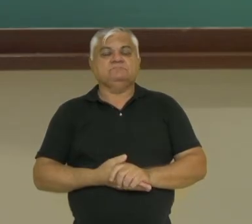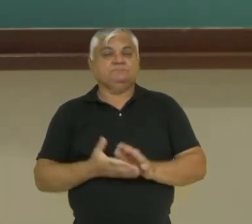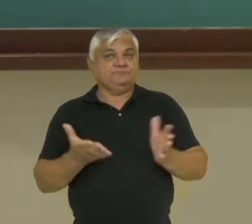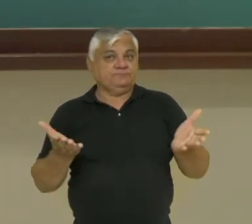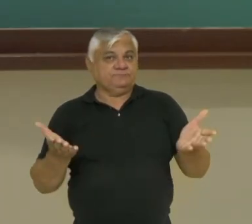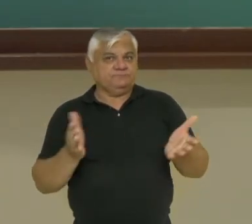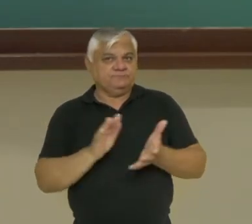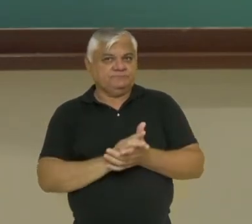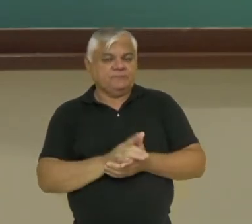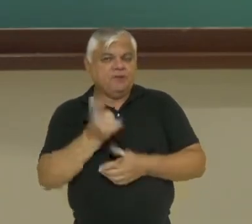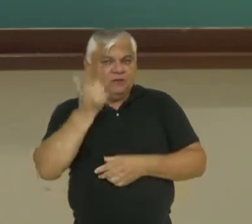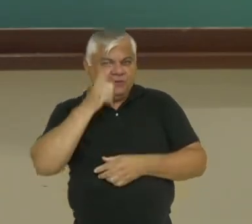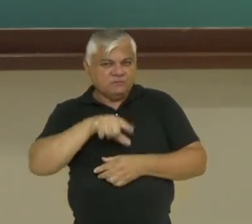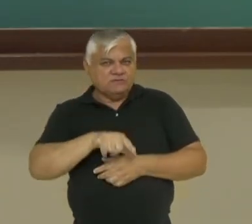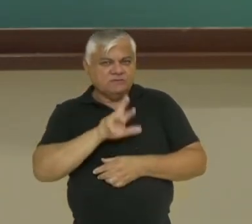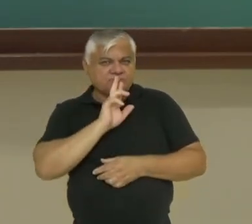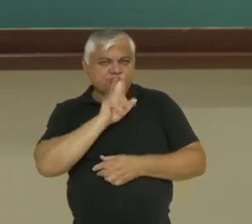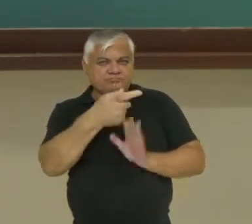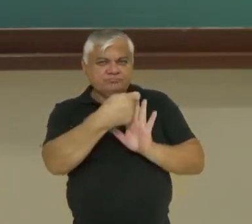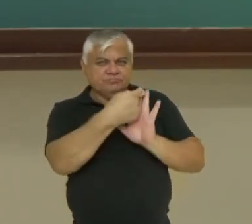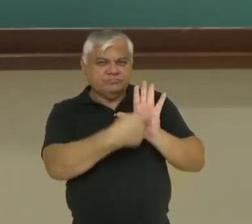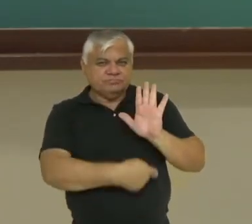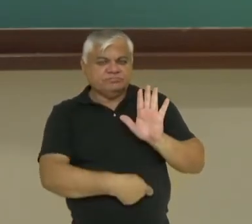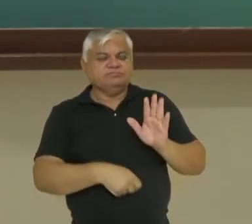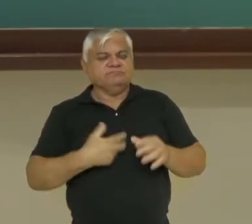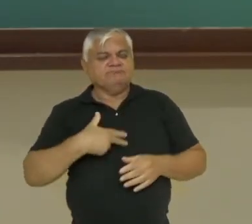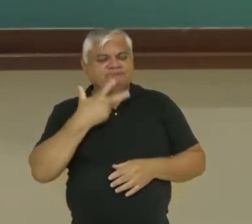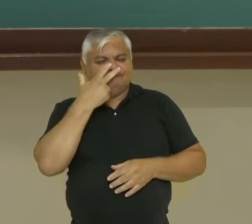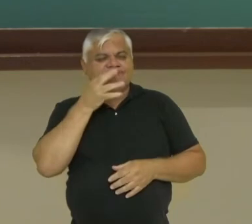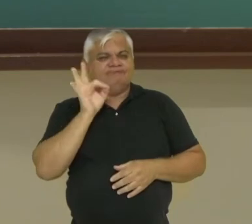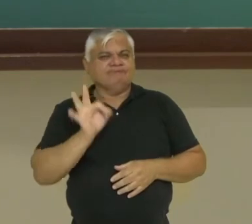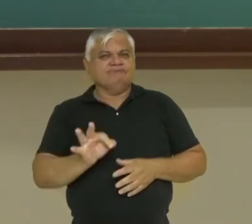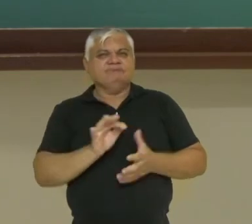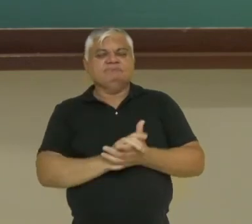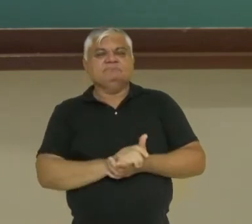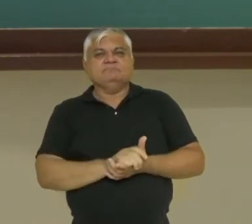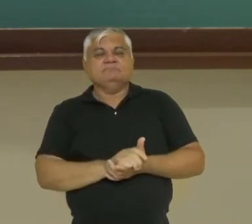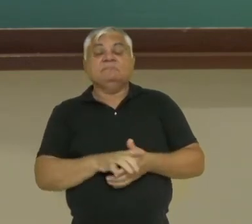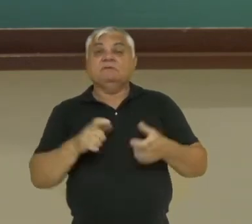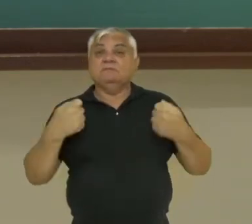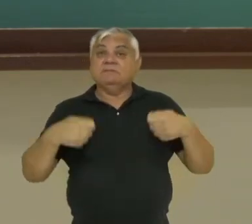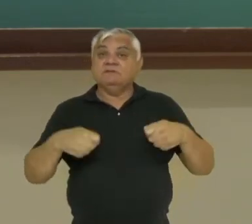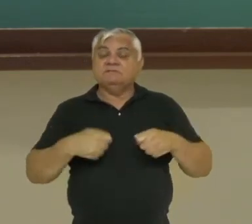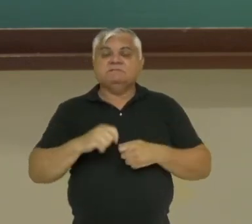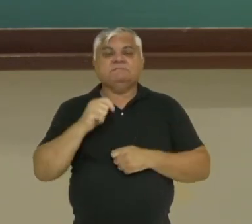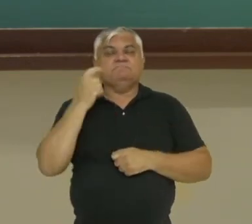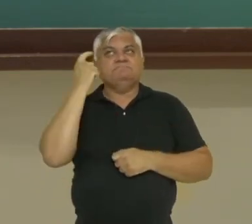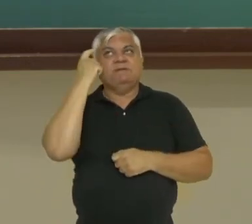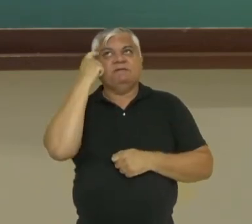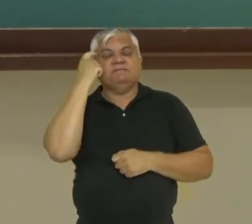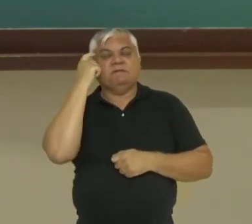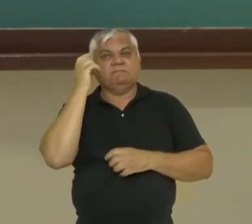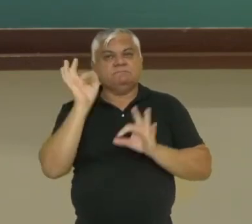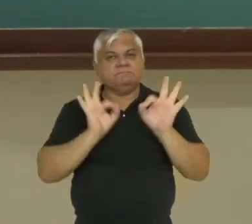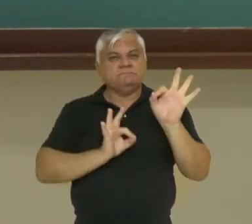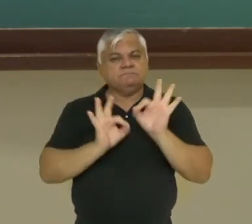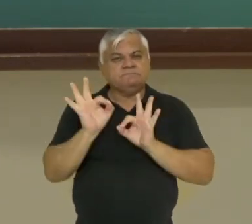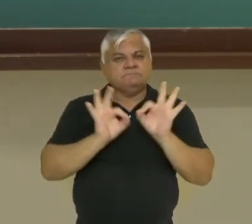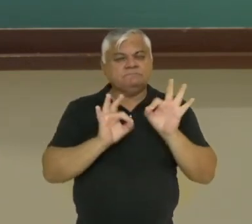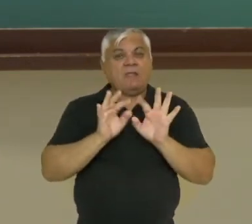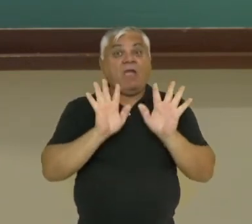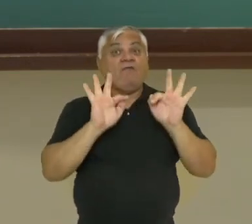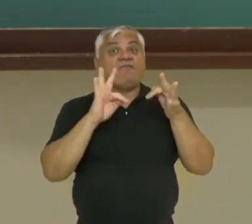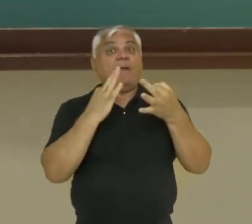E aí, pessoal, conseguiram responder? Eu tenho certeza que sim. Então, nós precisamos pensar, né? Planejamento familiar